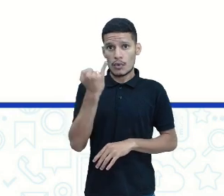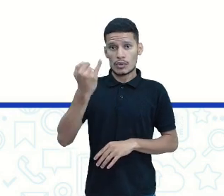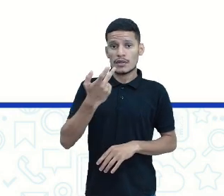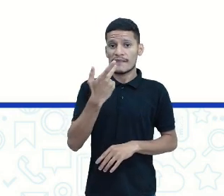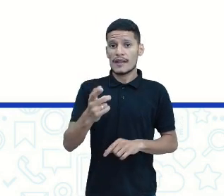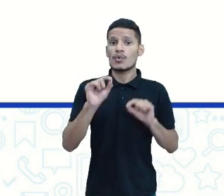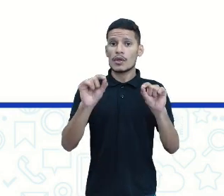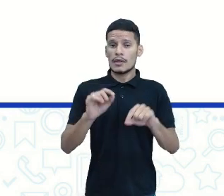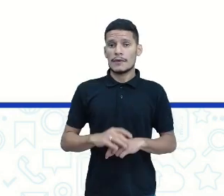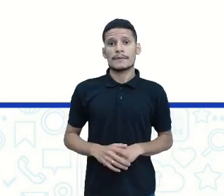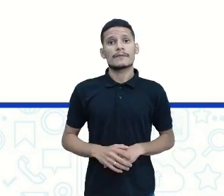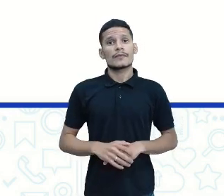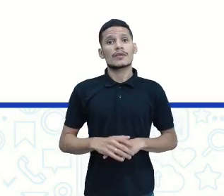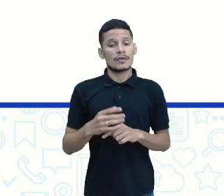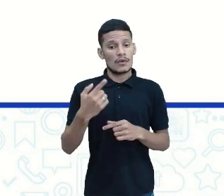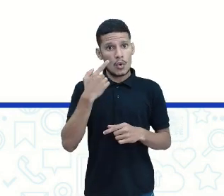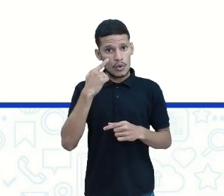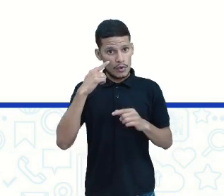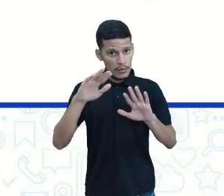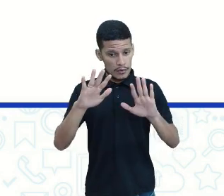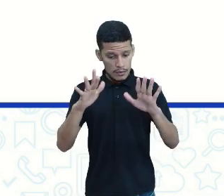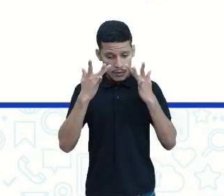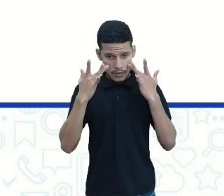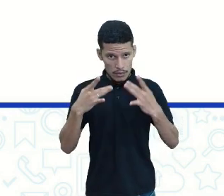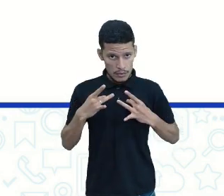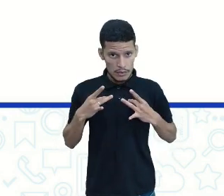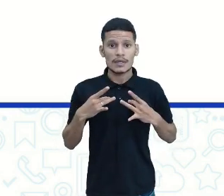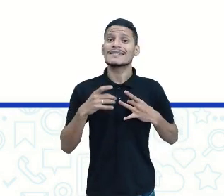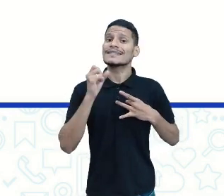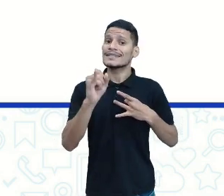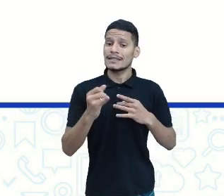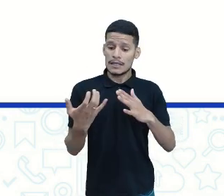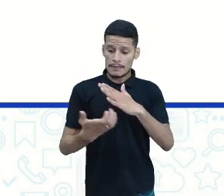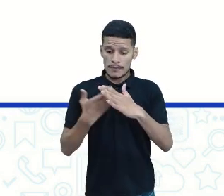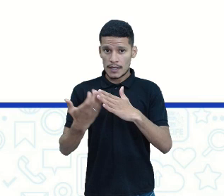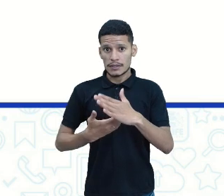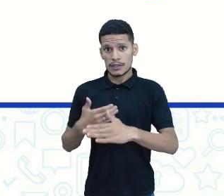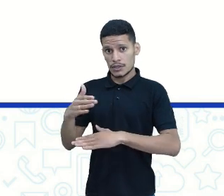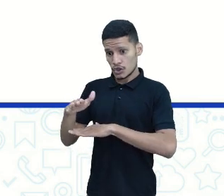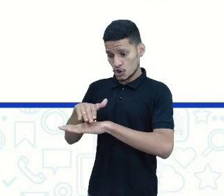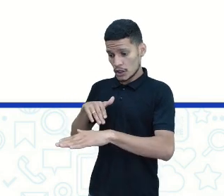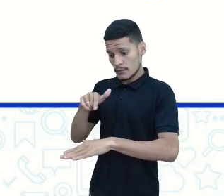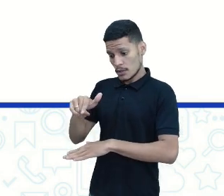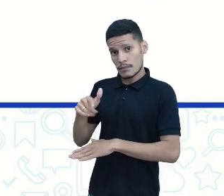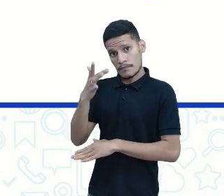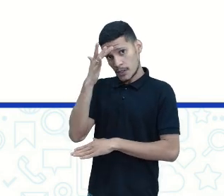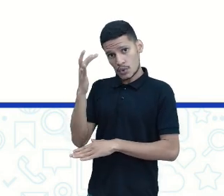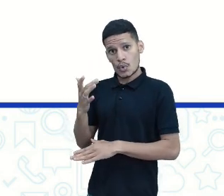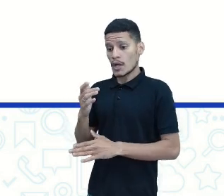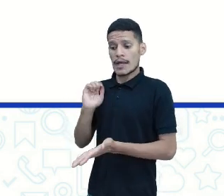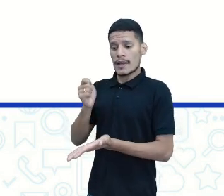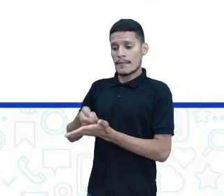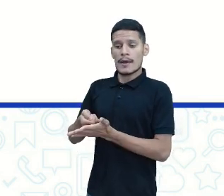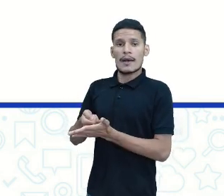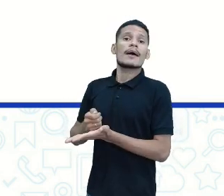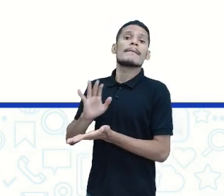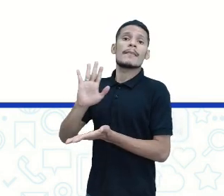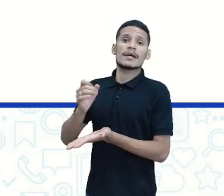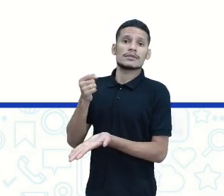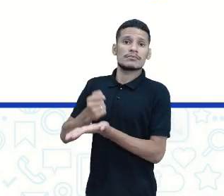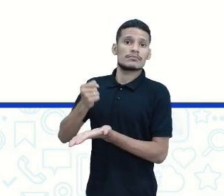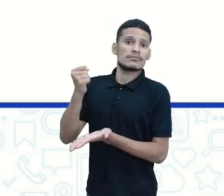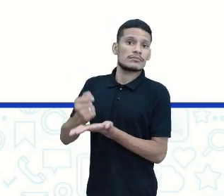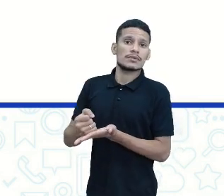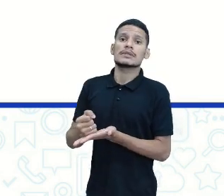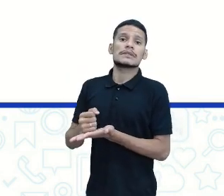dizer uma coisa, tá? Então, chamando a atenção. Se uma empresa emprega uma pessoa e não assina a sua carteira, e aí nega assim os